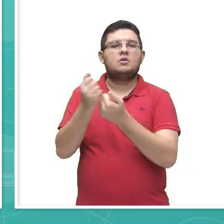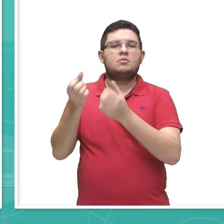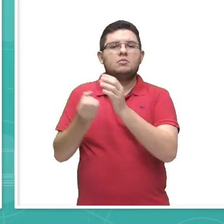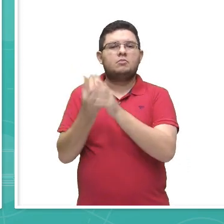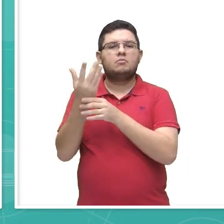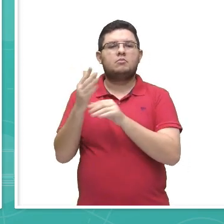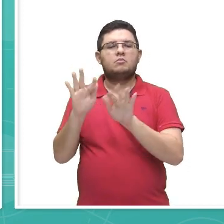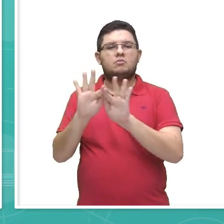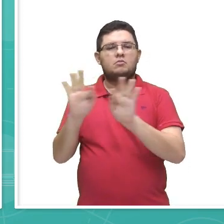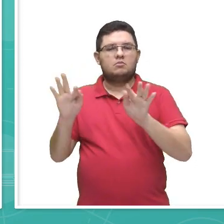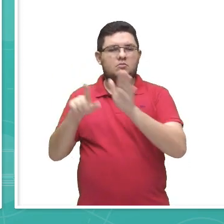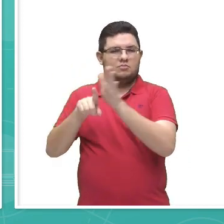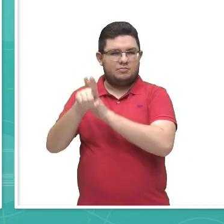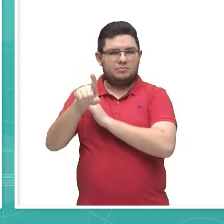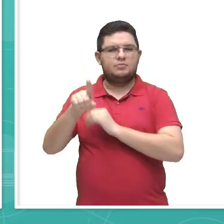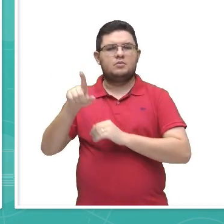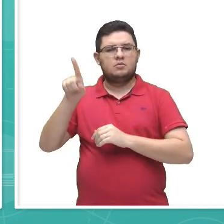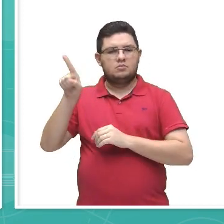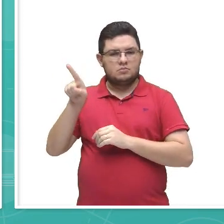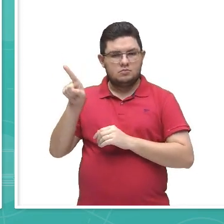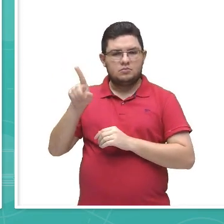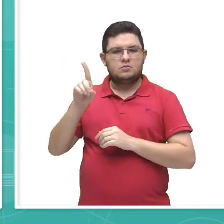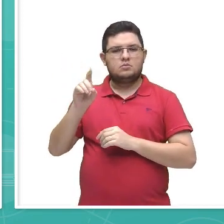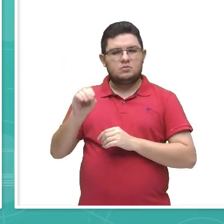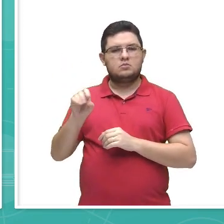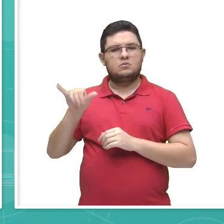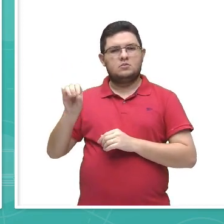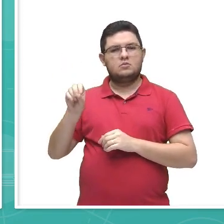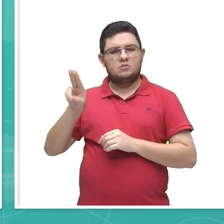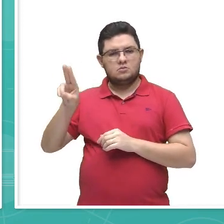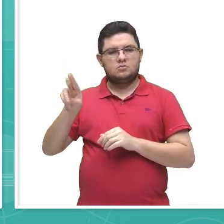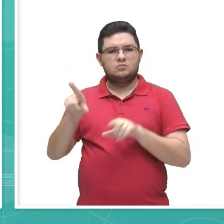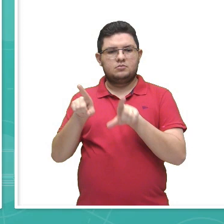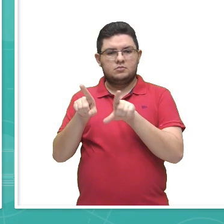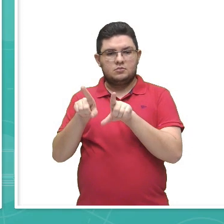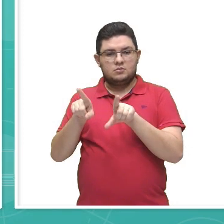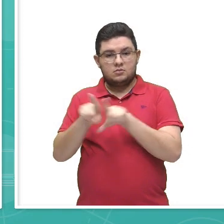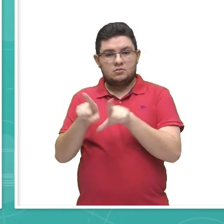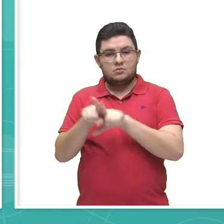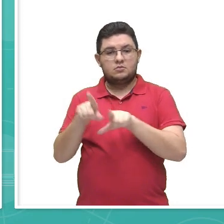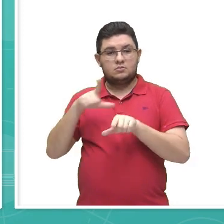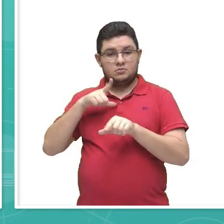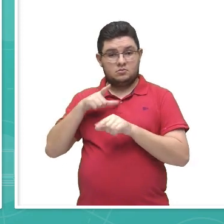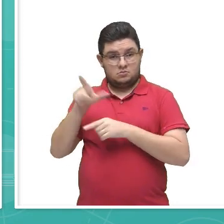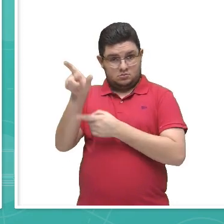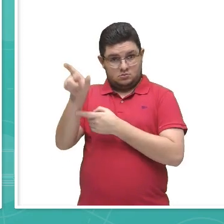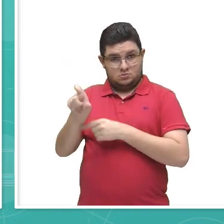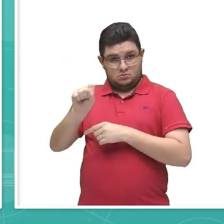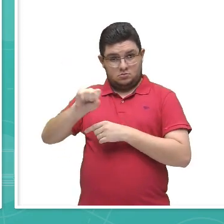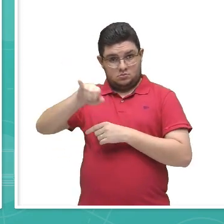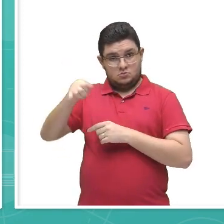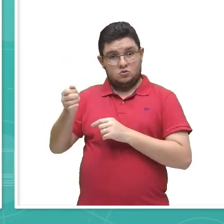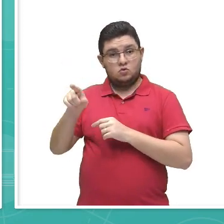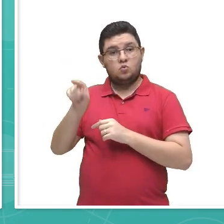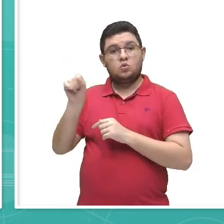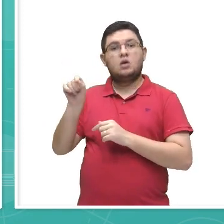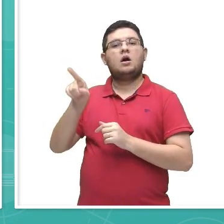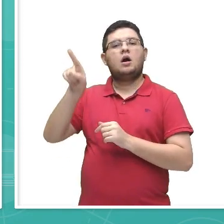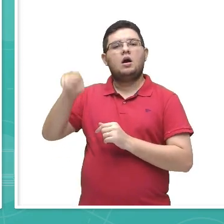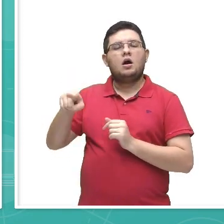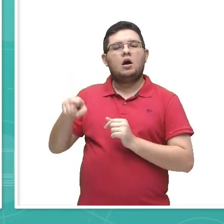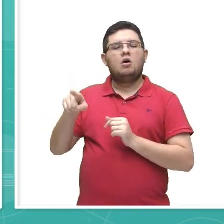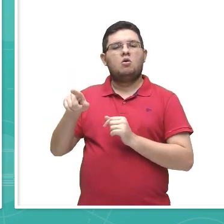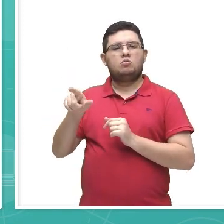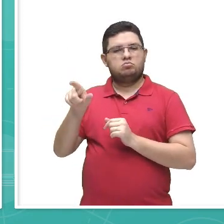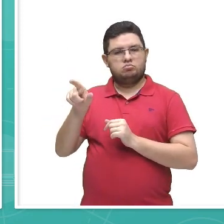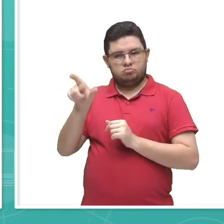né? E o sujeito da frase, you, que é você. Então, todas essas perguntas aqui, você tem o how